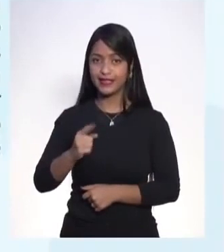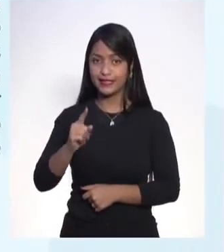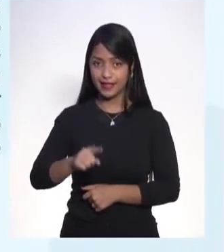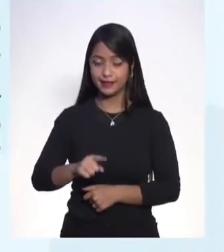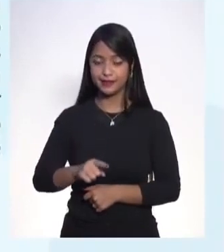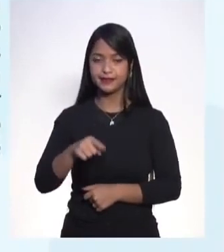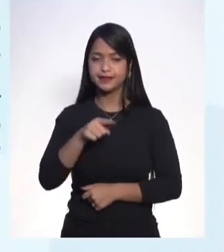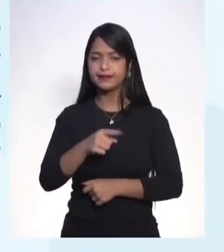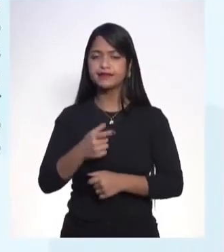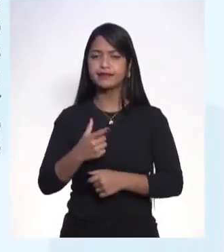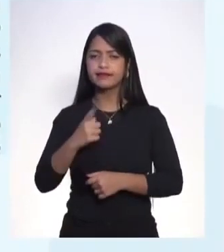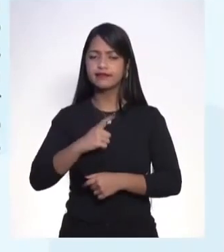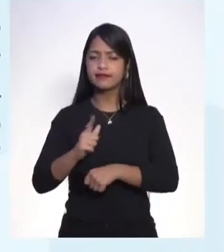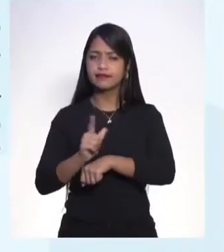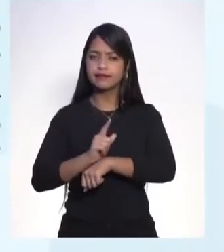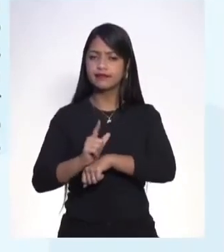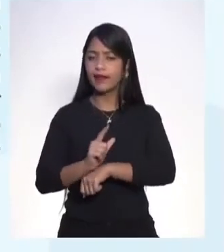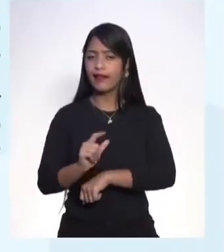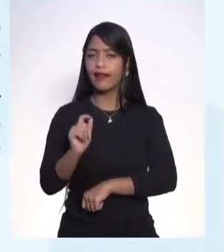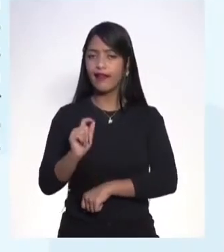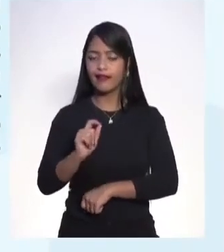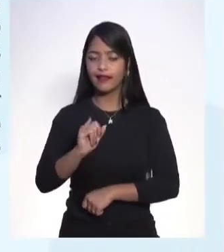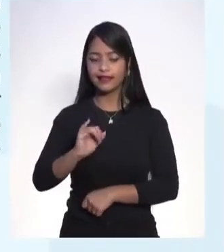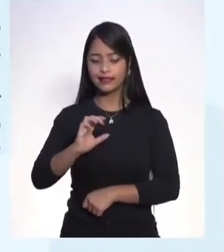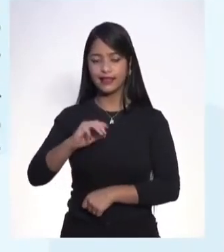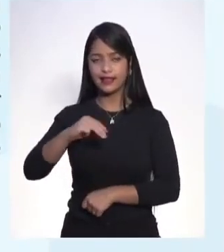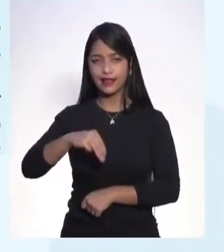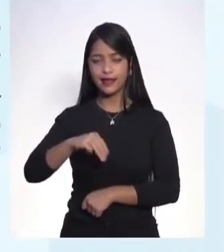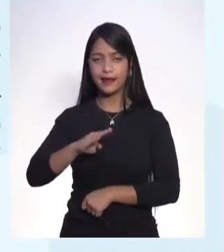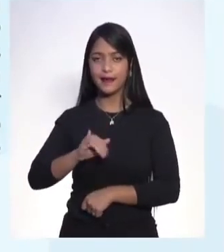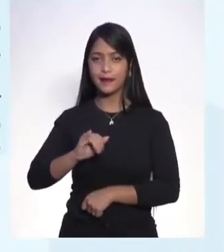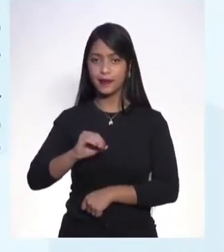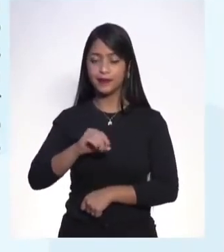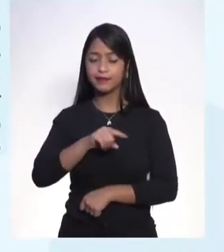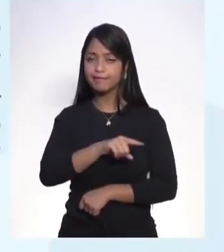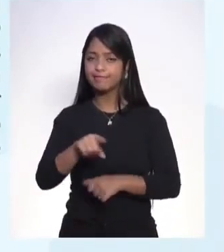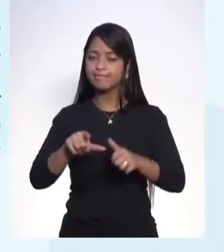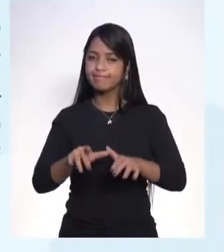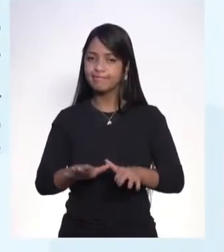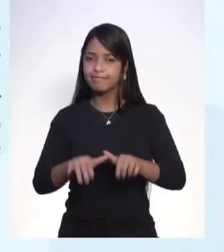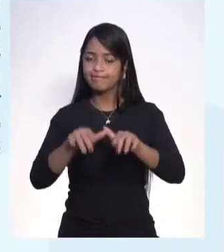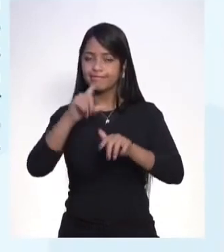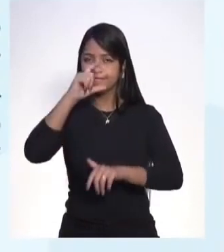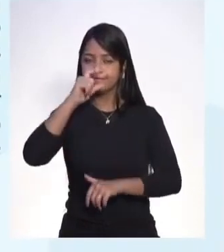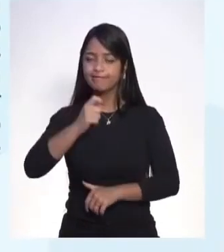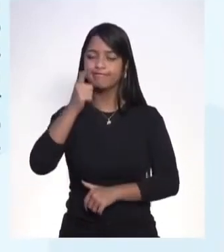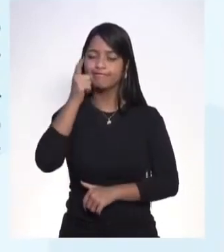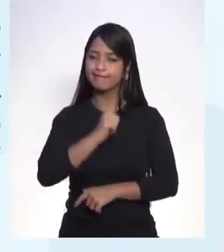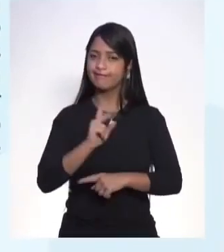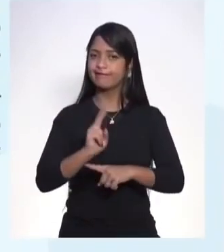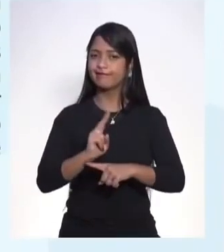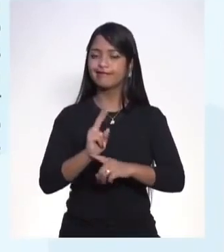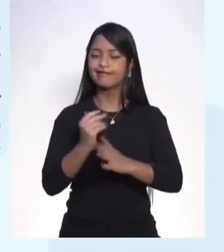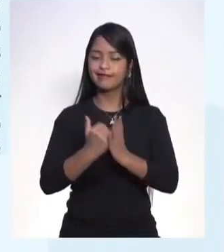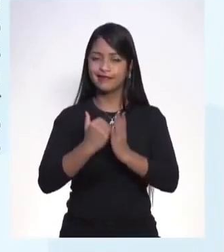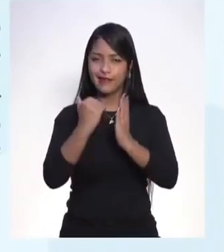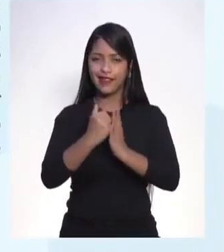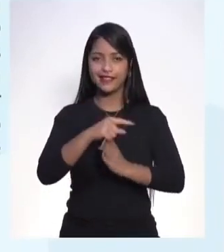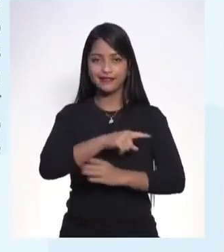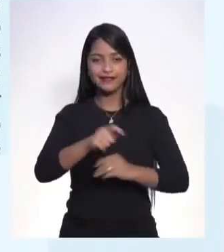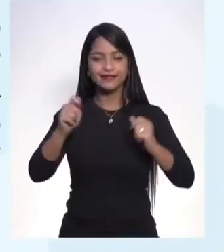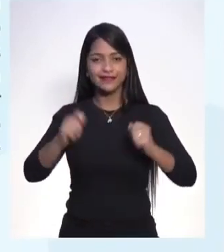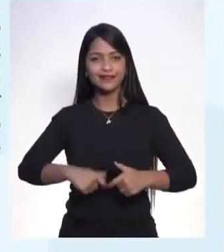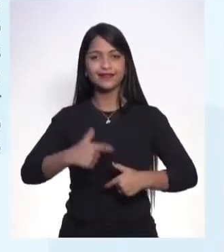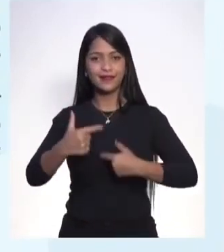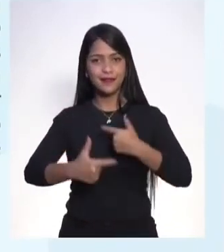pelo ICMBio, garantindo uma maior proteção a essas aves, possibilitando a continuidade do